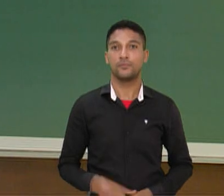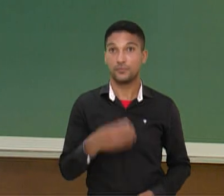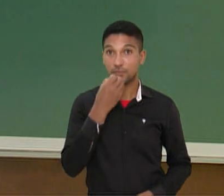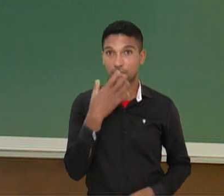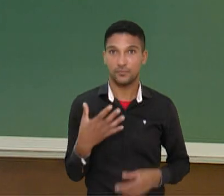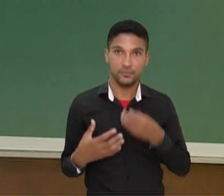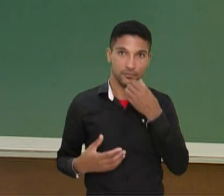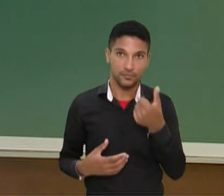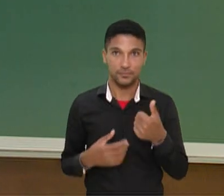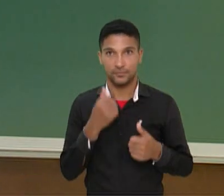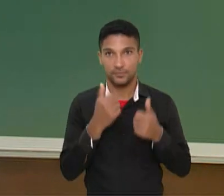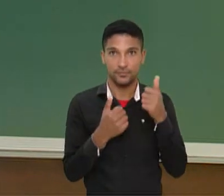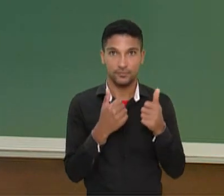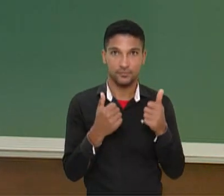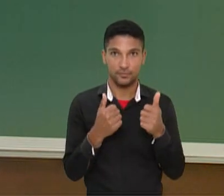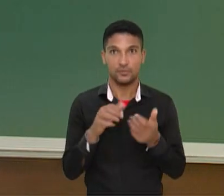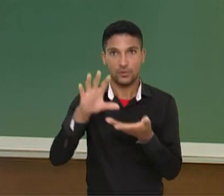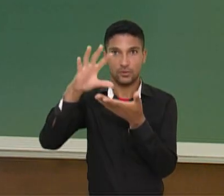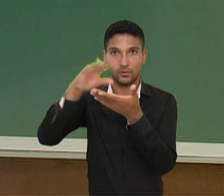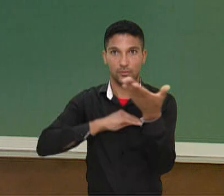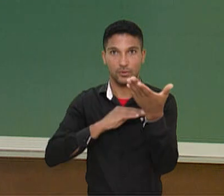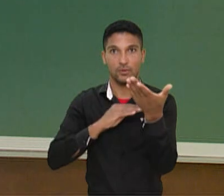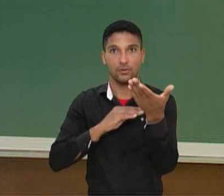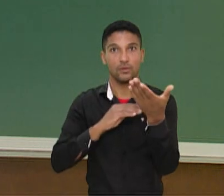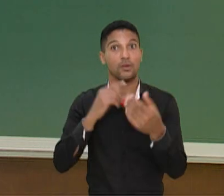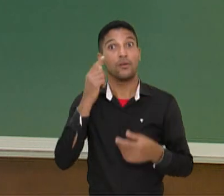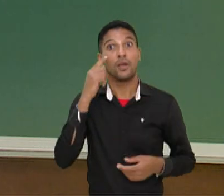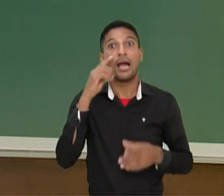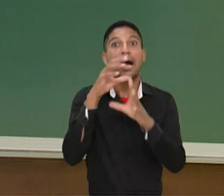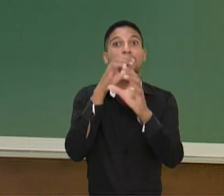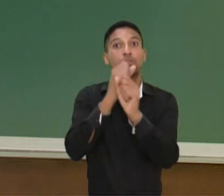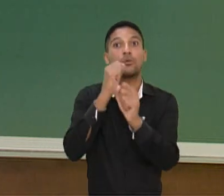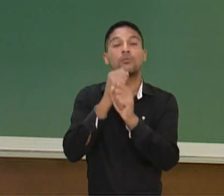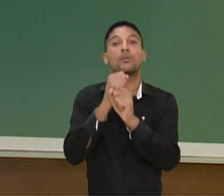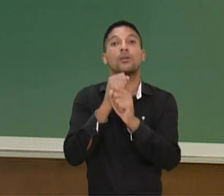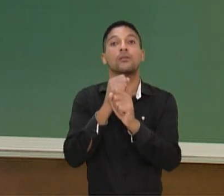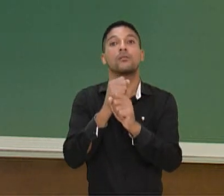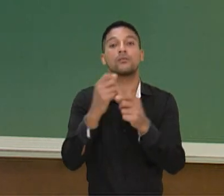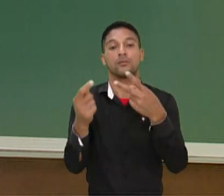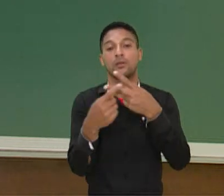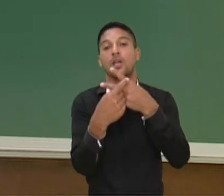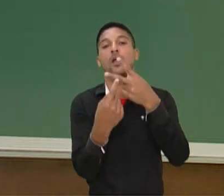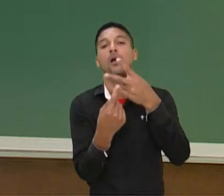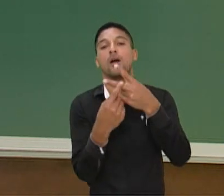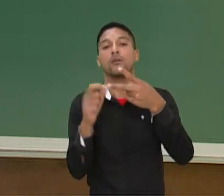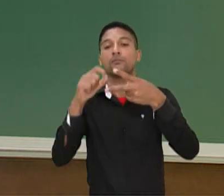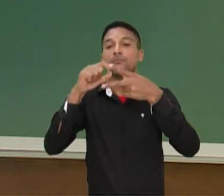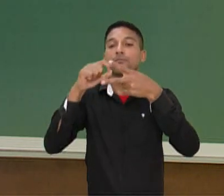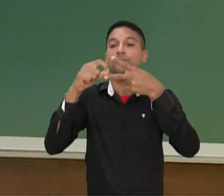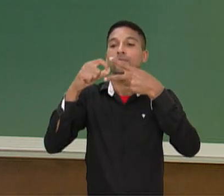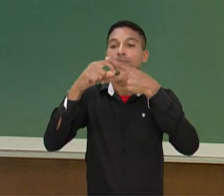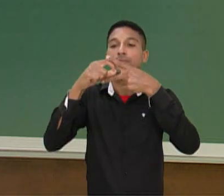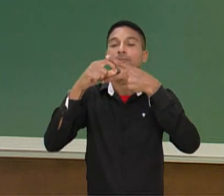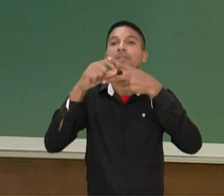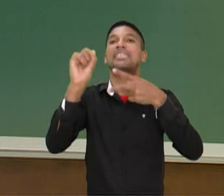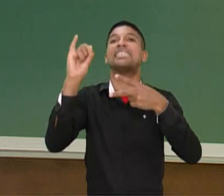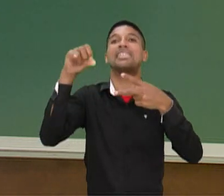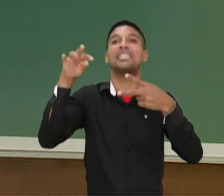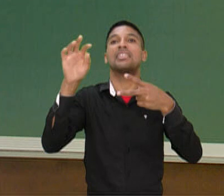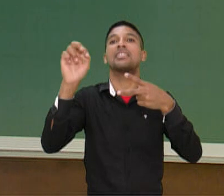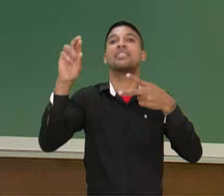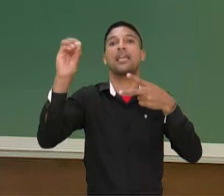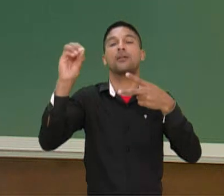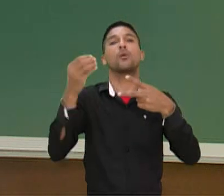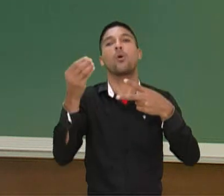Muito bem, copiou? Então guarda aí, a soma dos ângulos internos é 180 vezes o número de triângulos. Como que você determina o